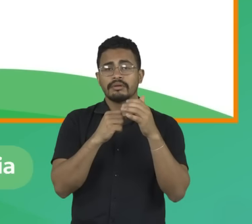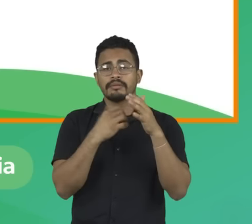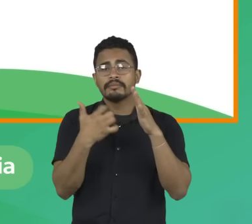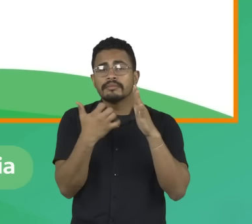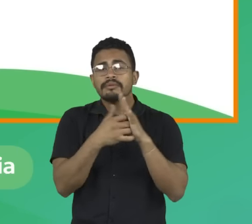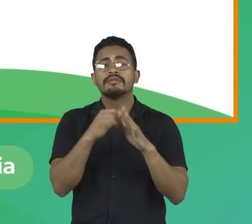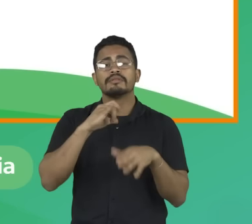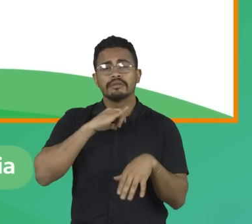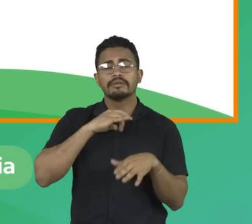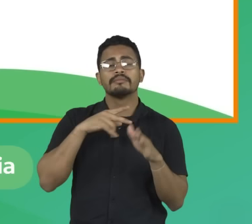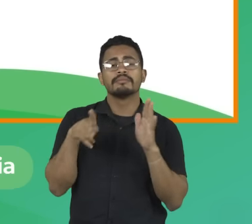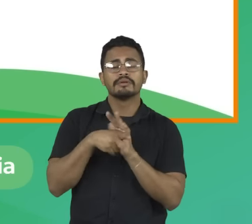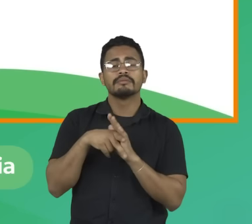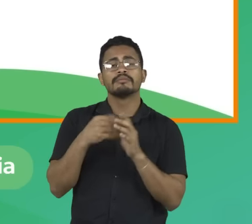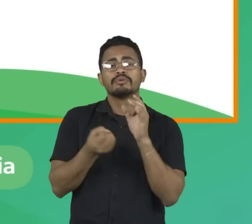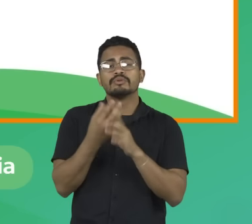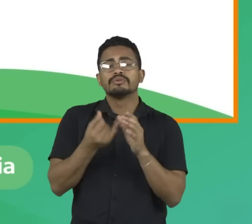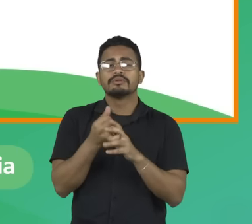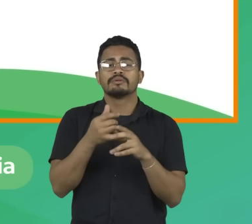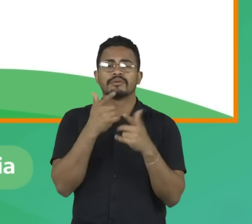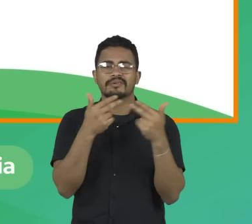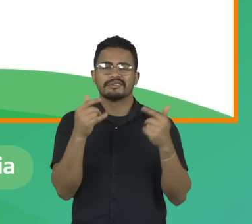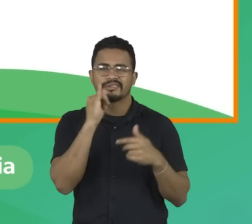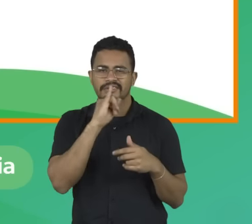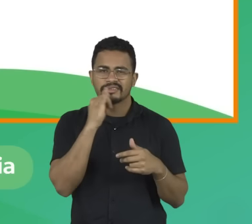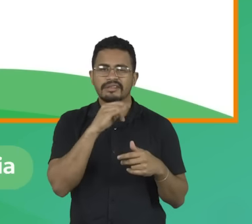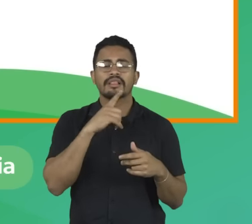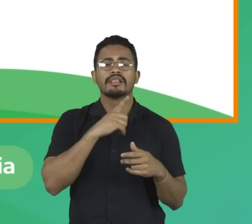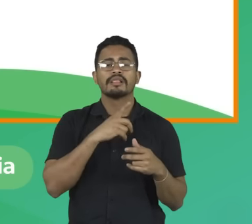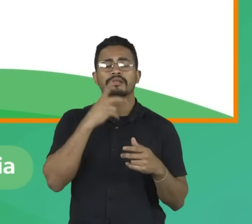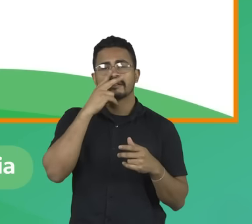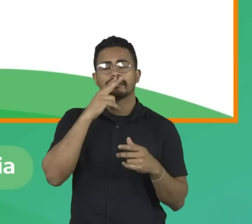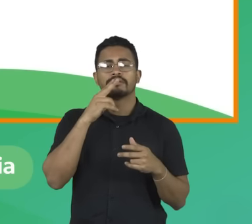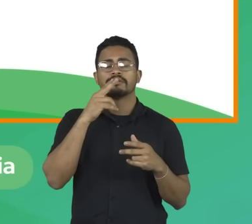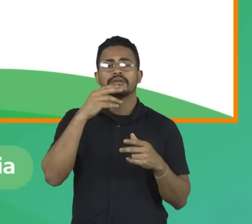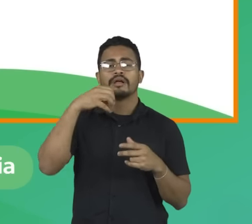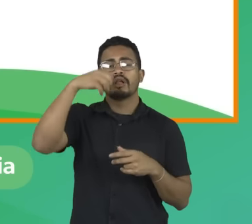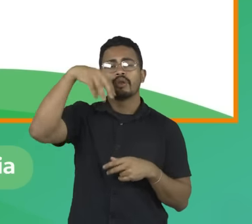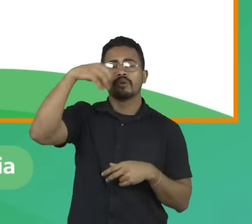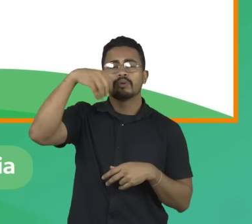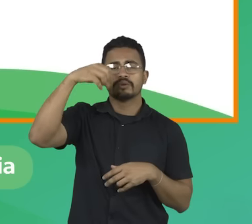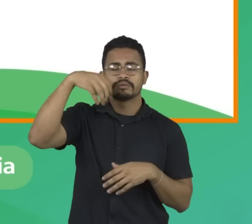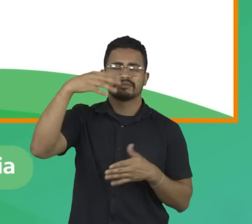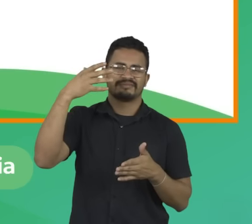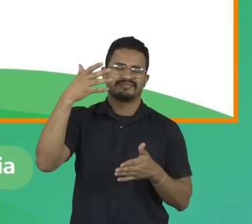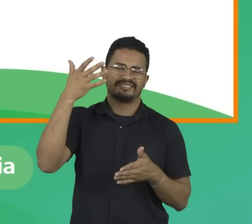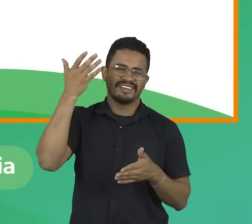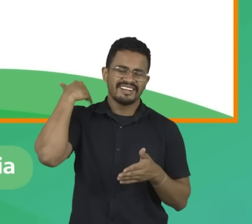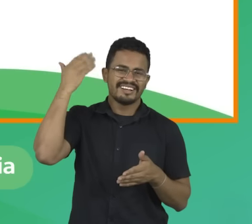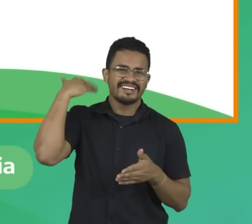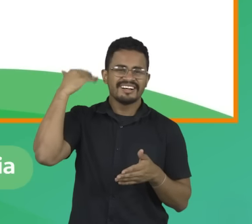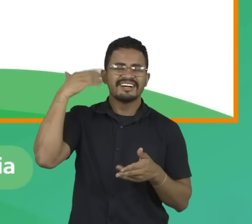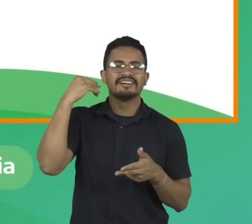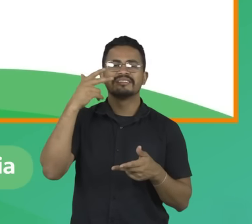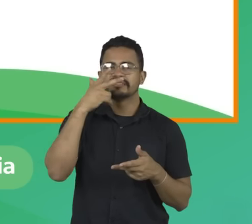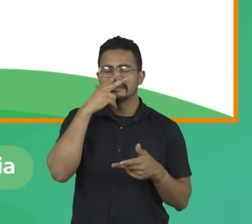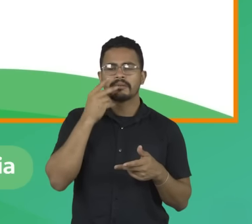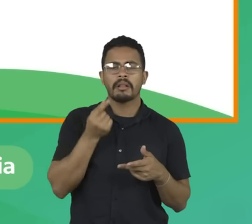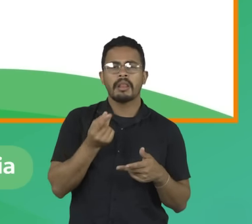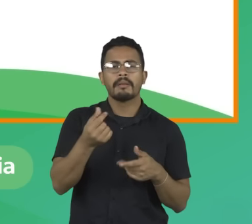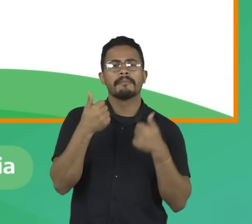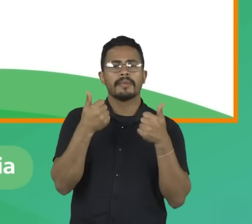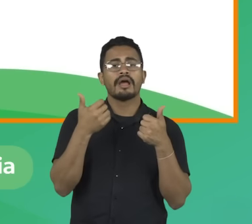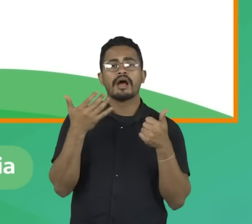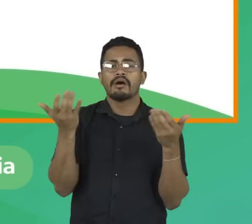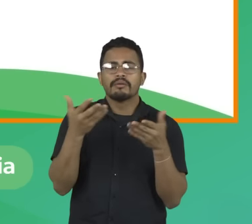de lâmpadas elétricas, que baixaram a vida útil das lâmpadas de 2.500 horas para 1.000. Qual é o problema